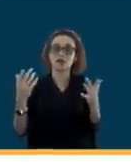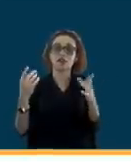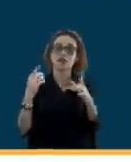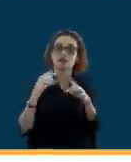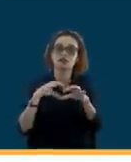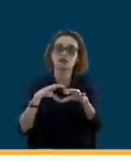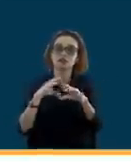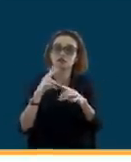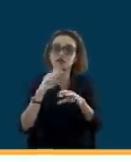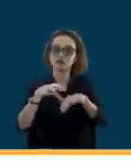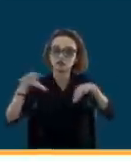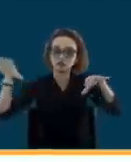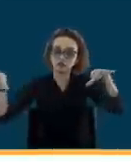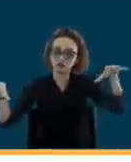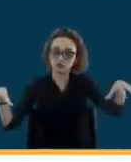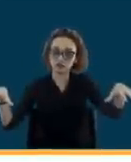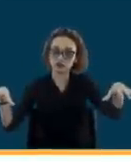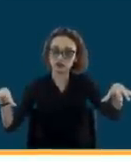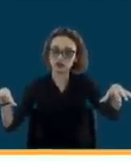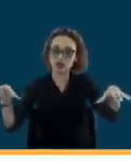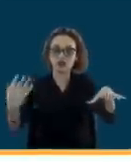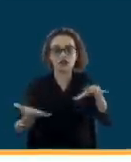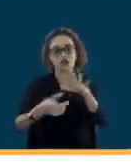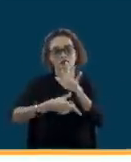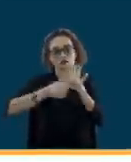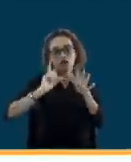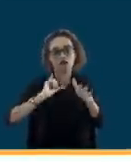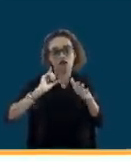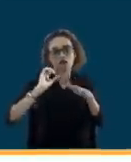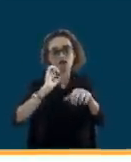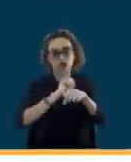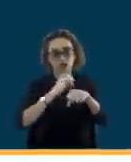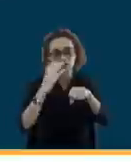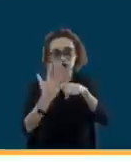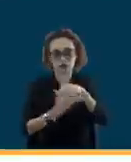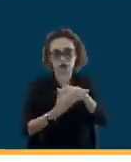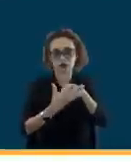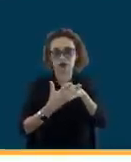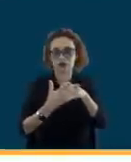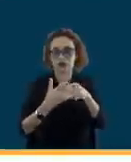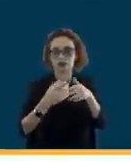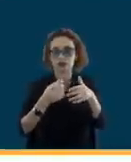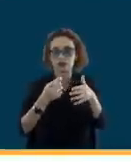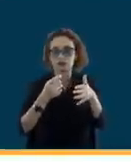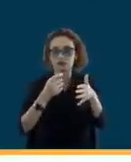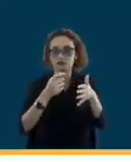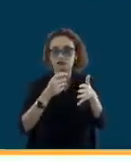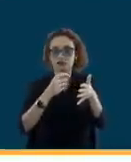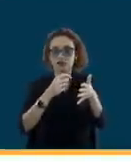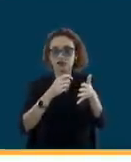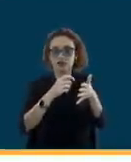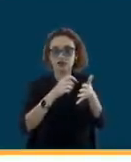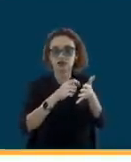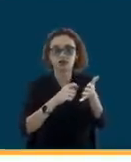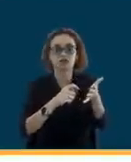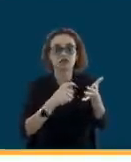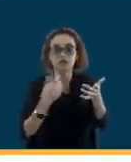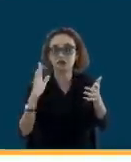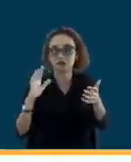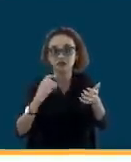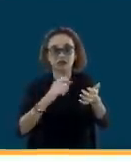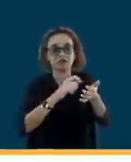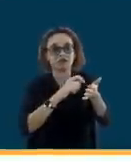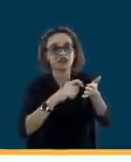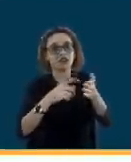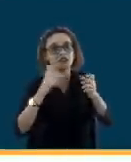acontecido antes mesmo da pandemia, com restrições importantes, com dificuldades do ponto de vista do